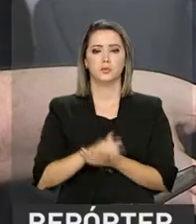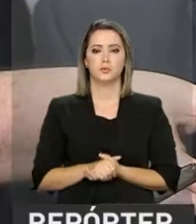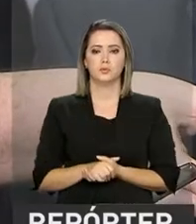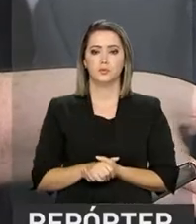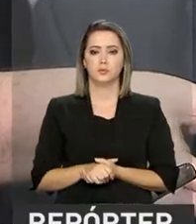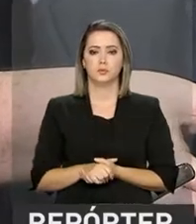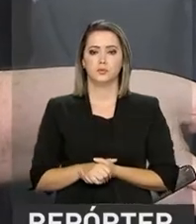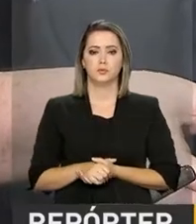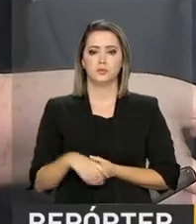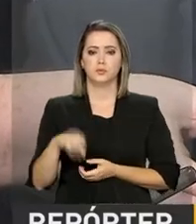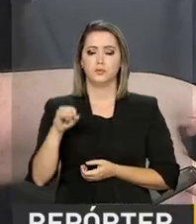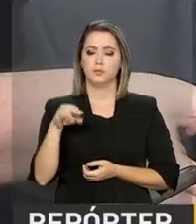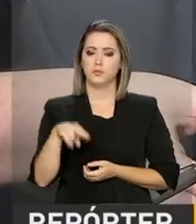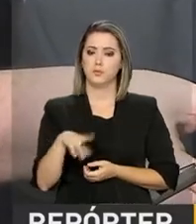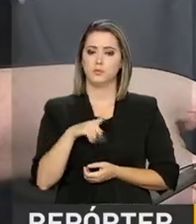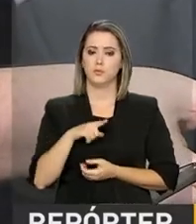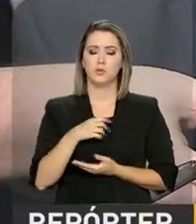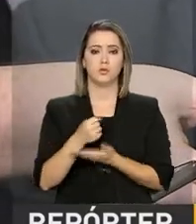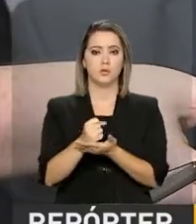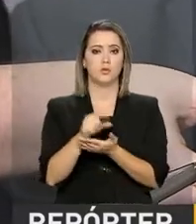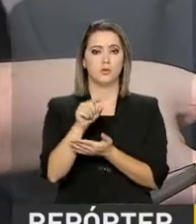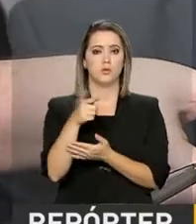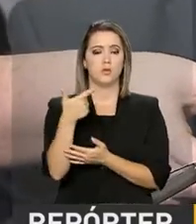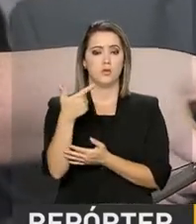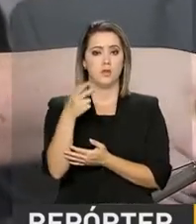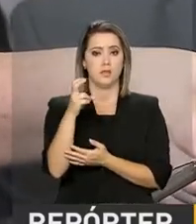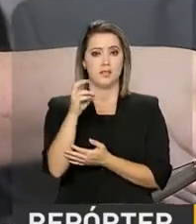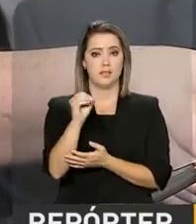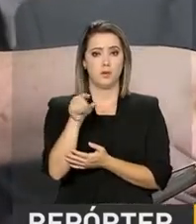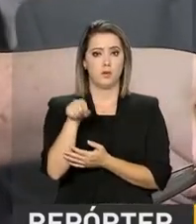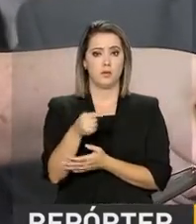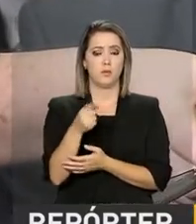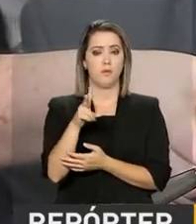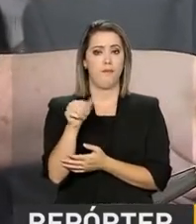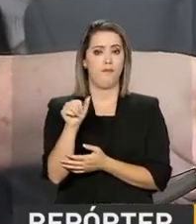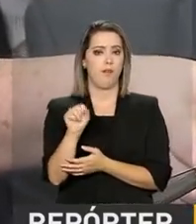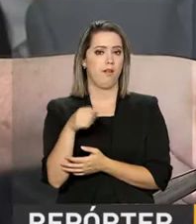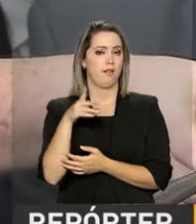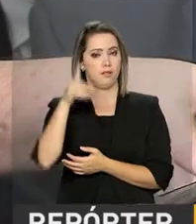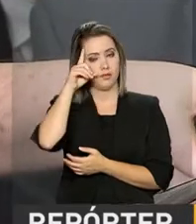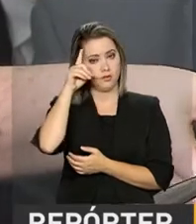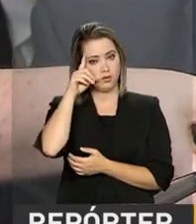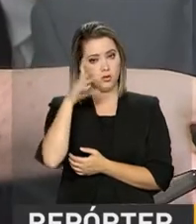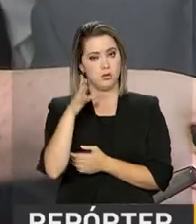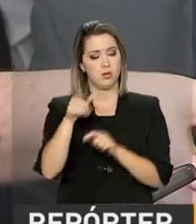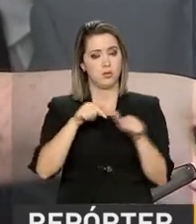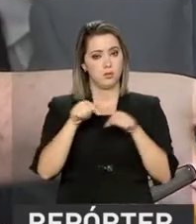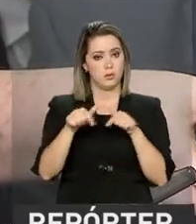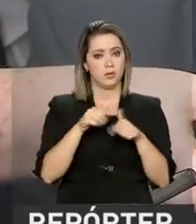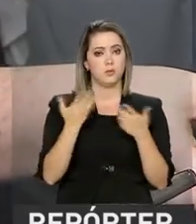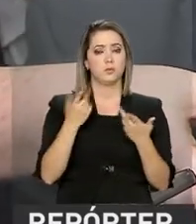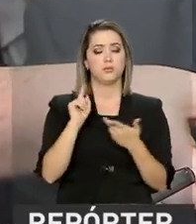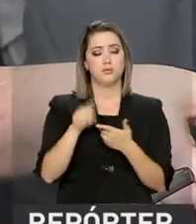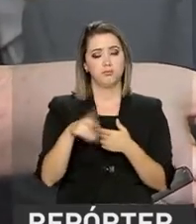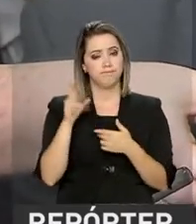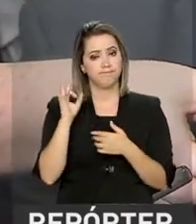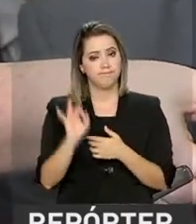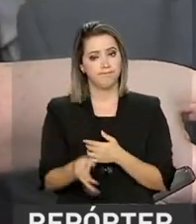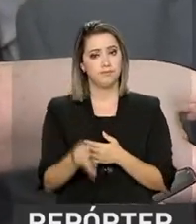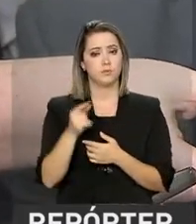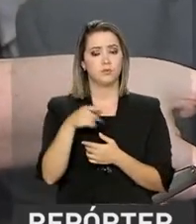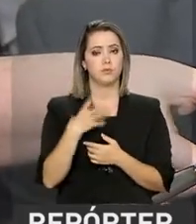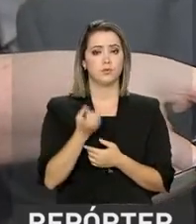sines tem disponível na faixa de 50 mil vagas de área para o trabalhador então certamente um grande